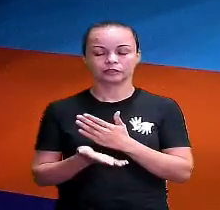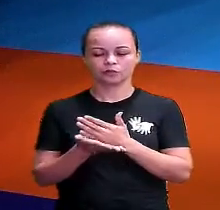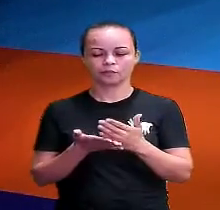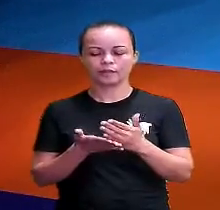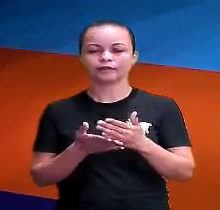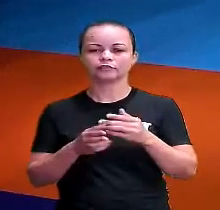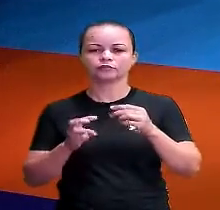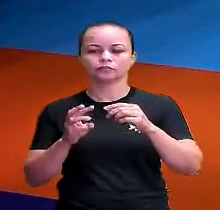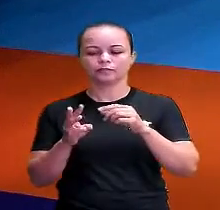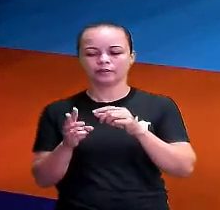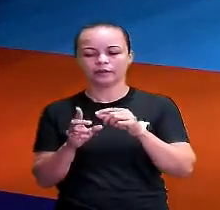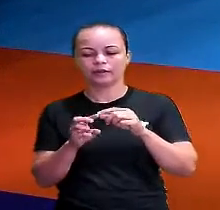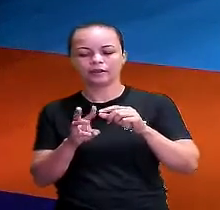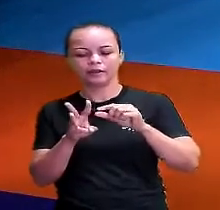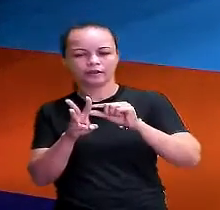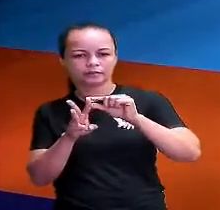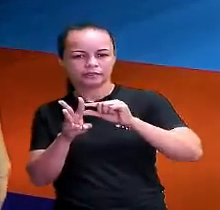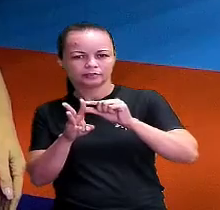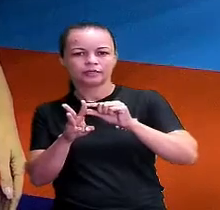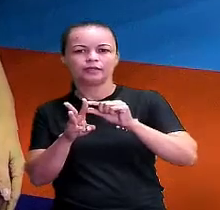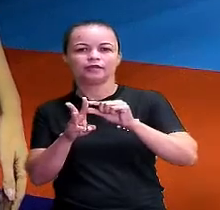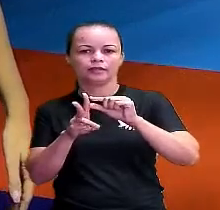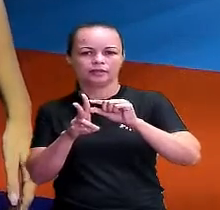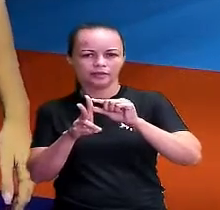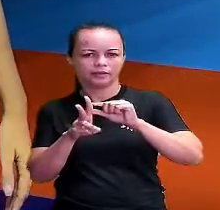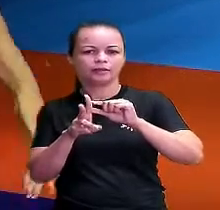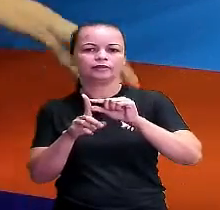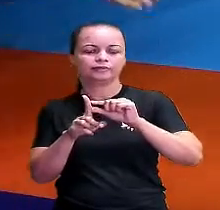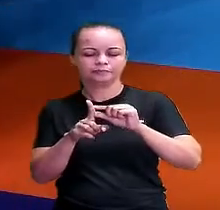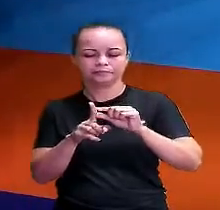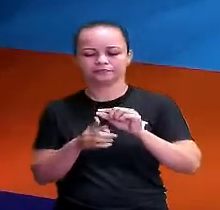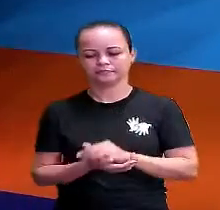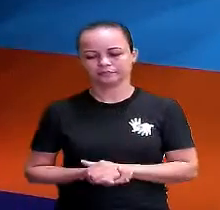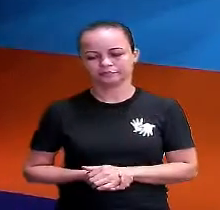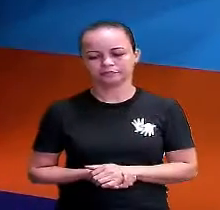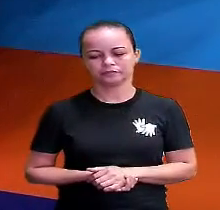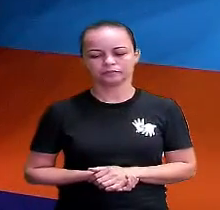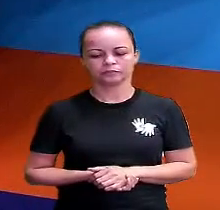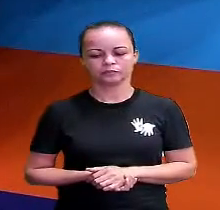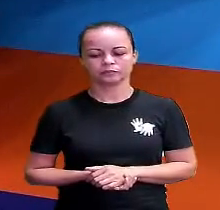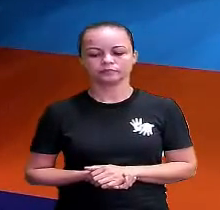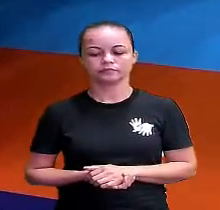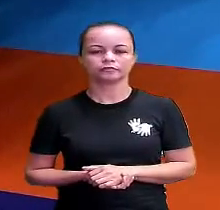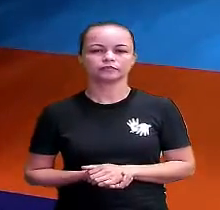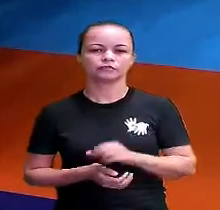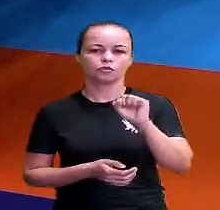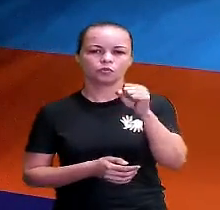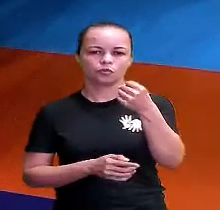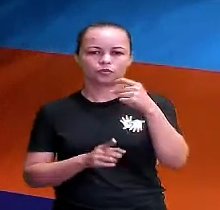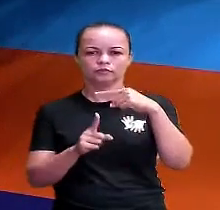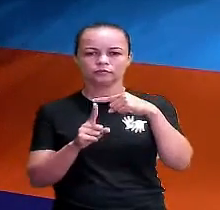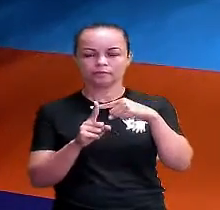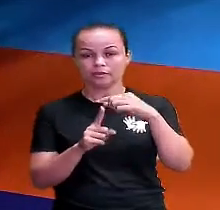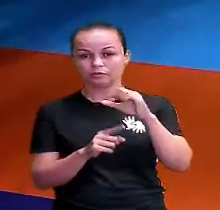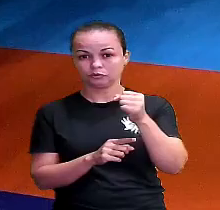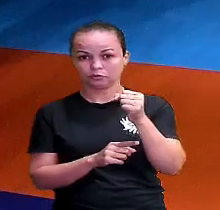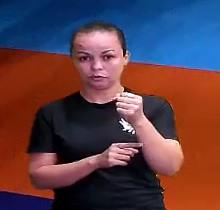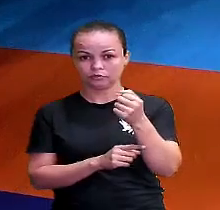pela unidade e assim vou passando as casinhas, tá? Ó, 8 mais 8